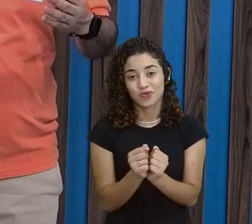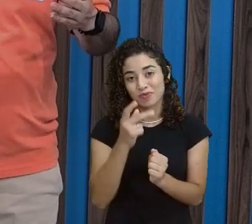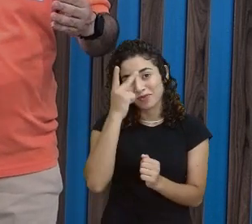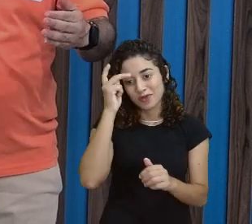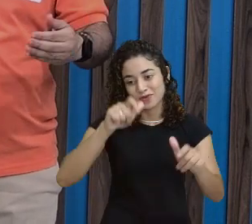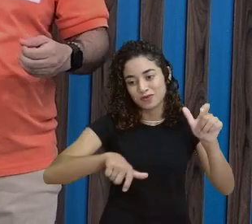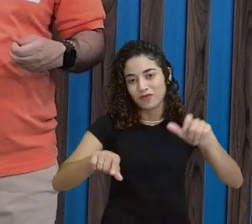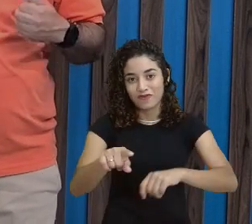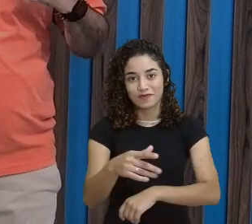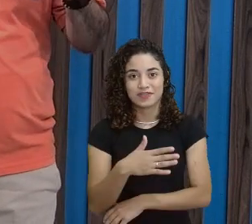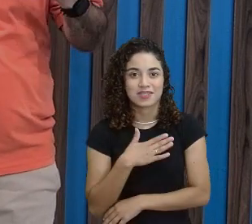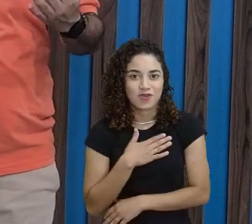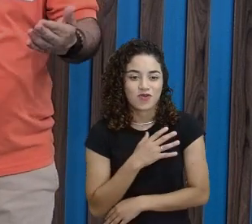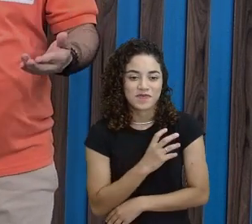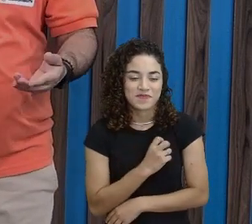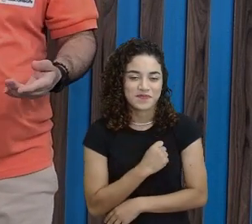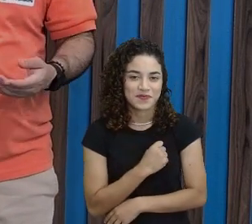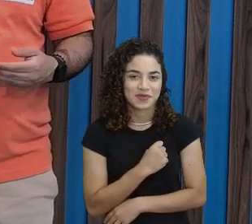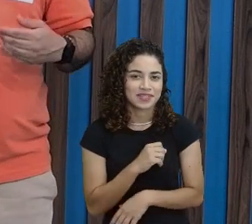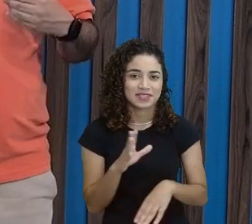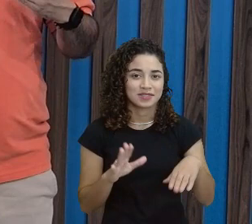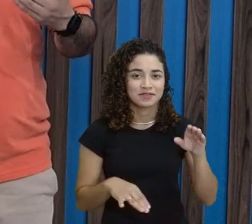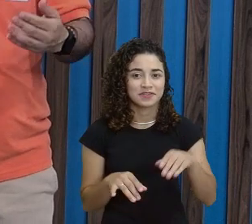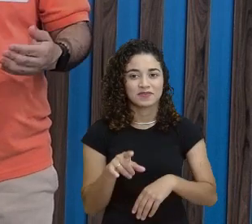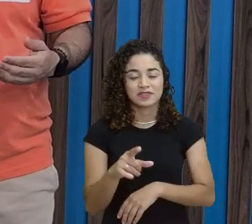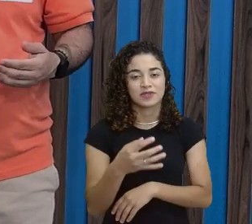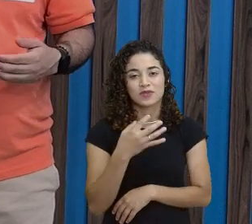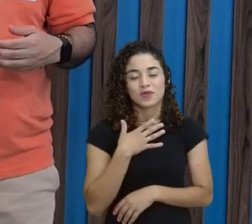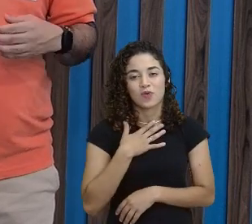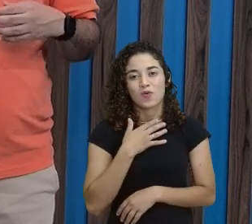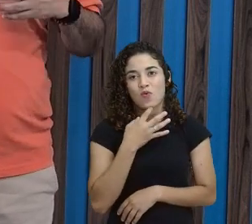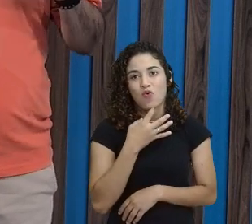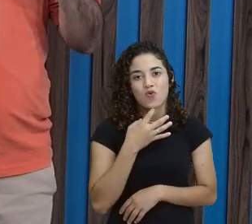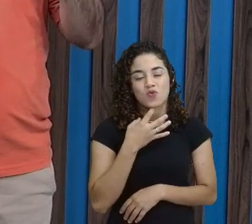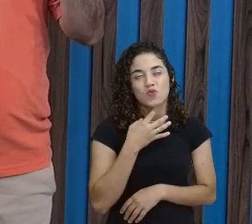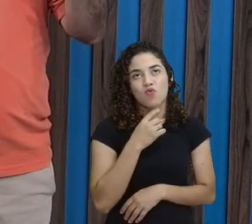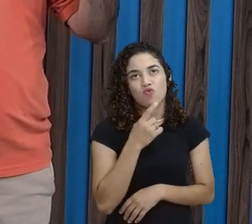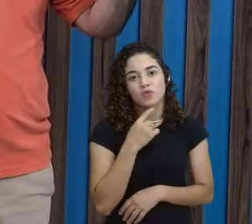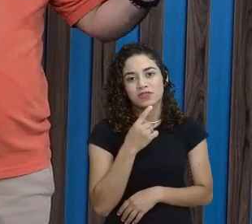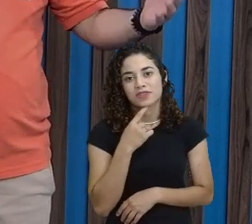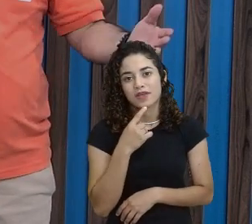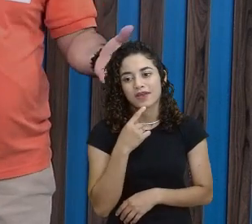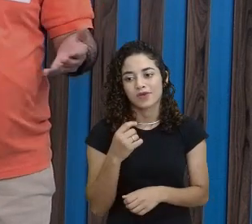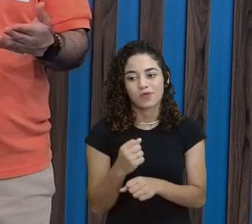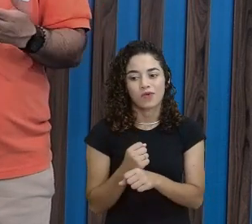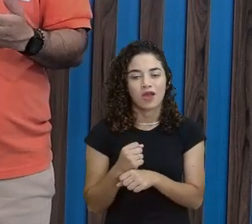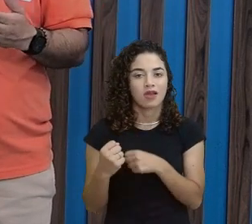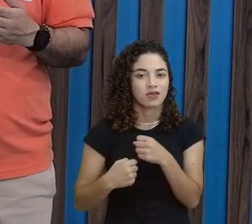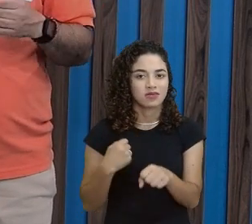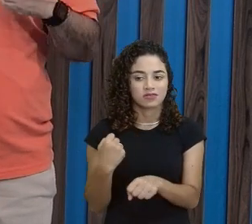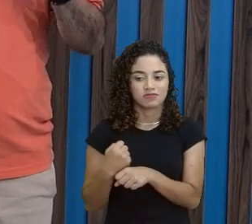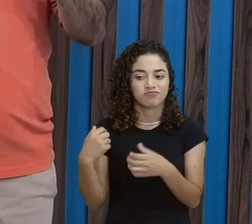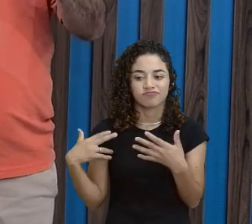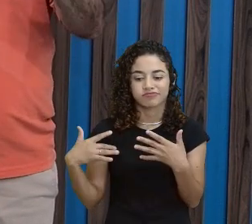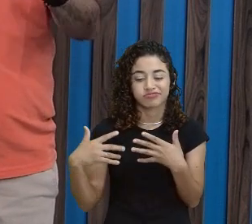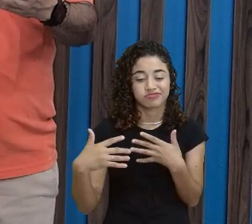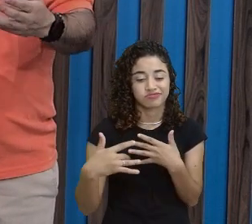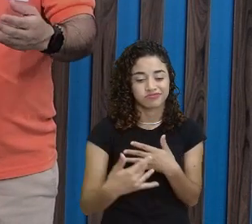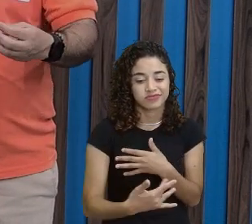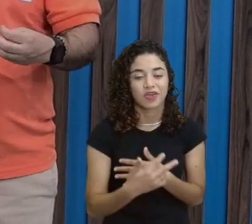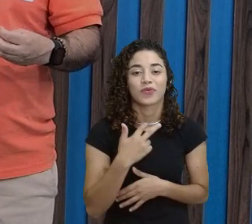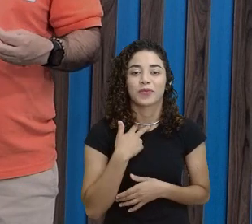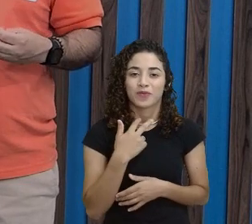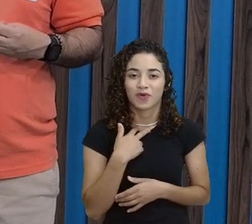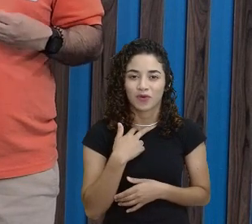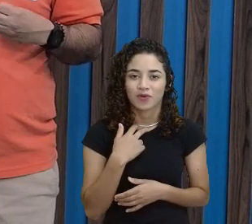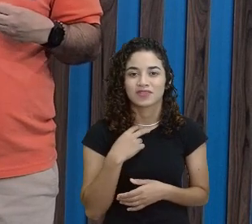ama, que às vezes você não consegue fazer isso, né? Durante a correria do ano todo. Mas o Natal